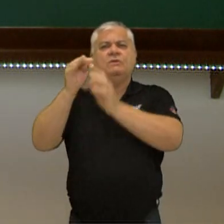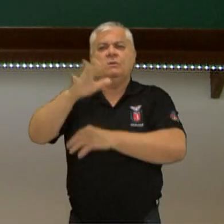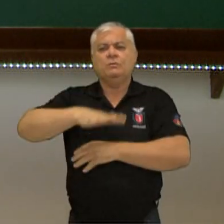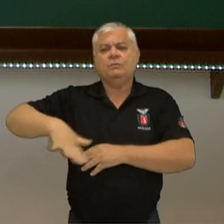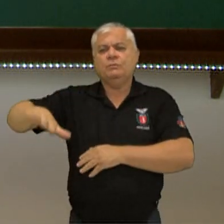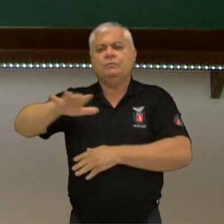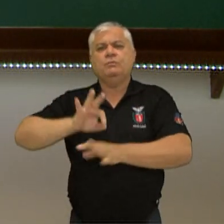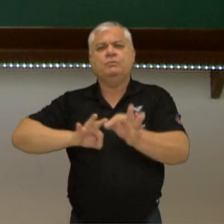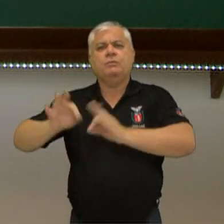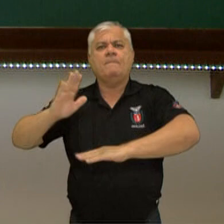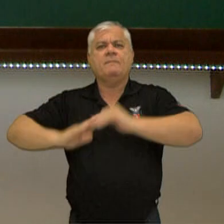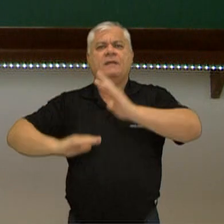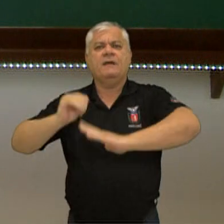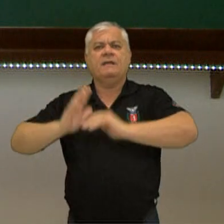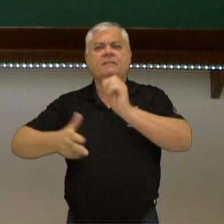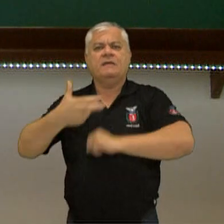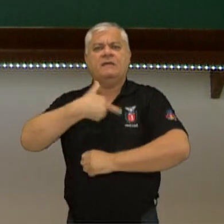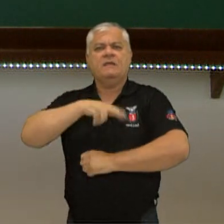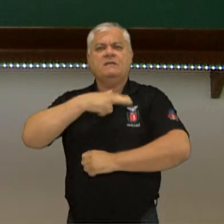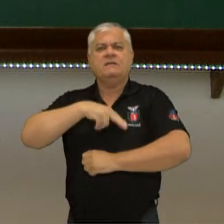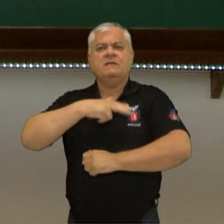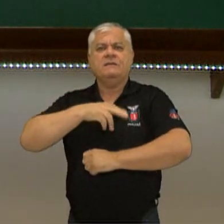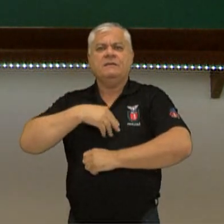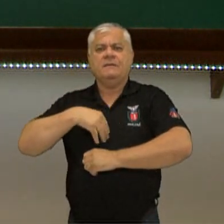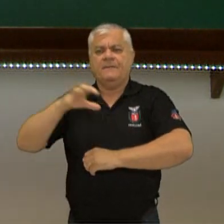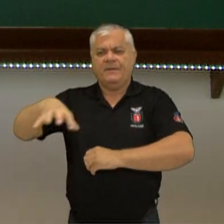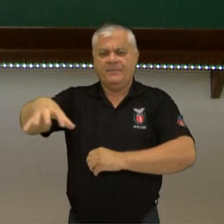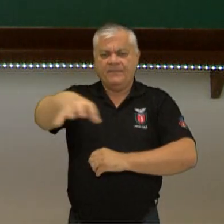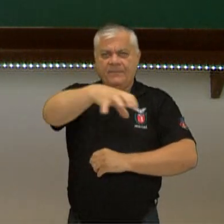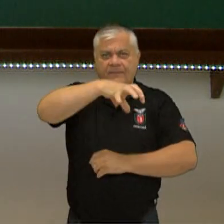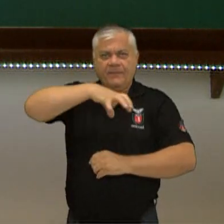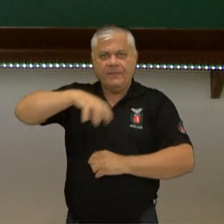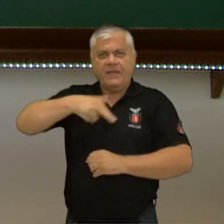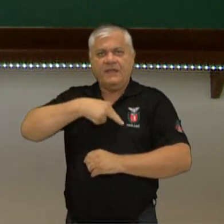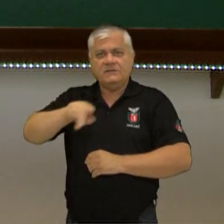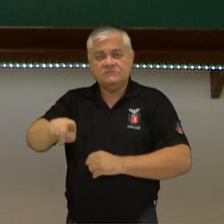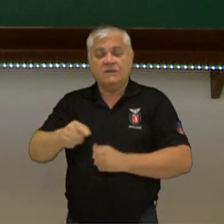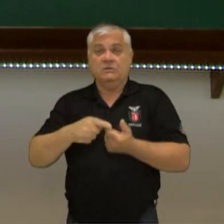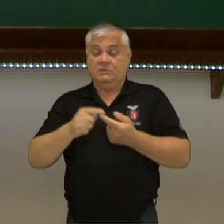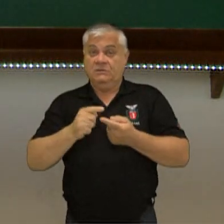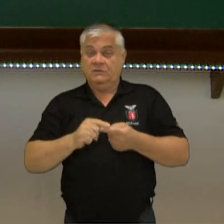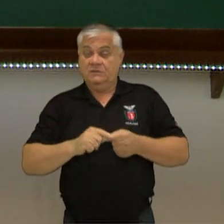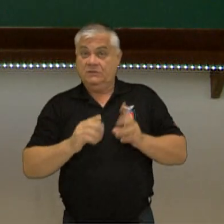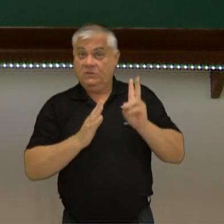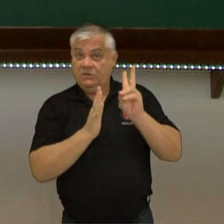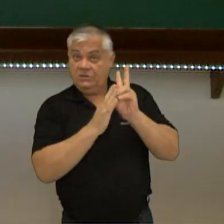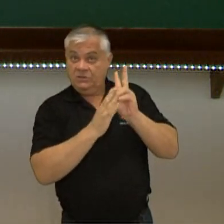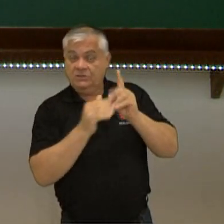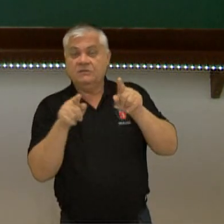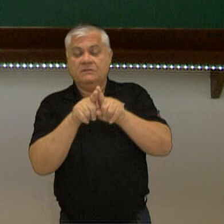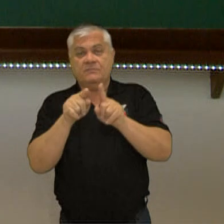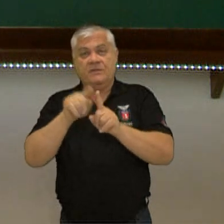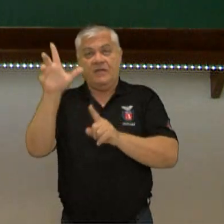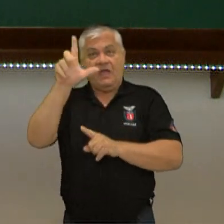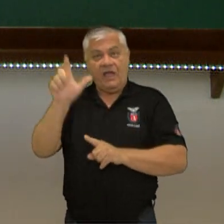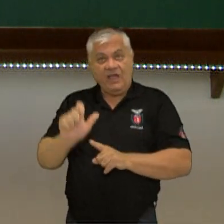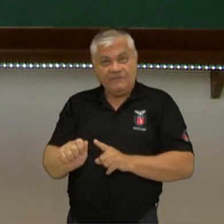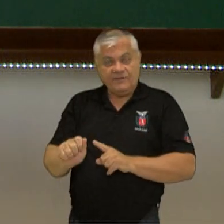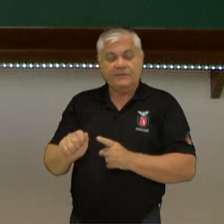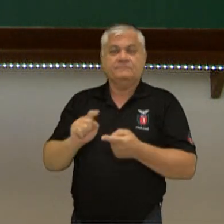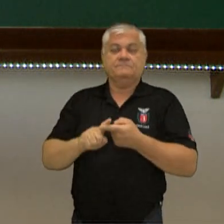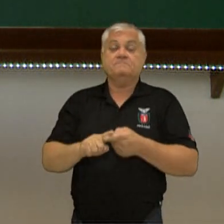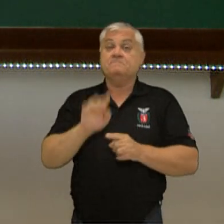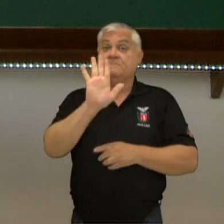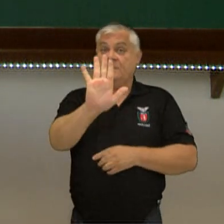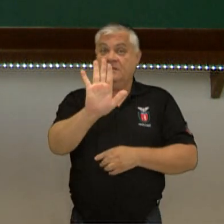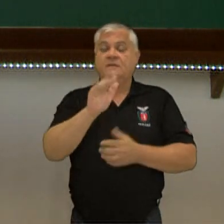das práticas religiosas de algumas organizações religiosas indígenas e africanas. Bom, mas